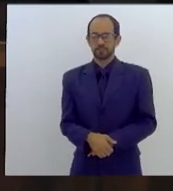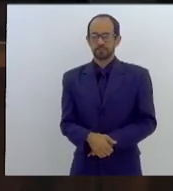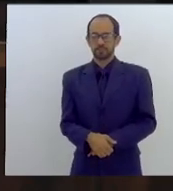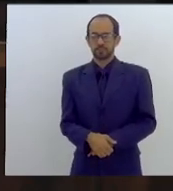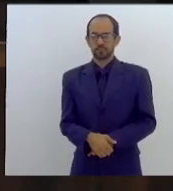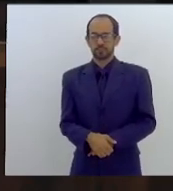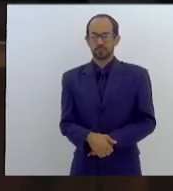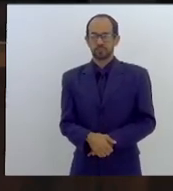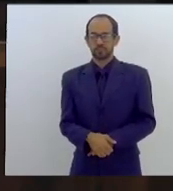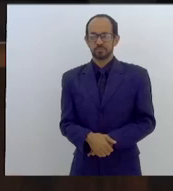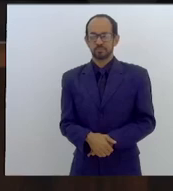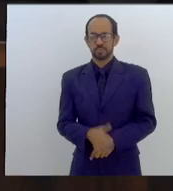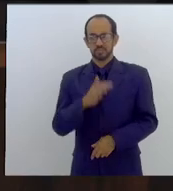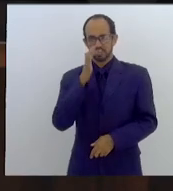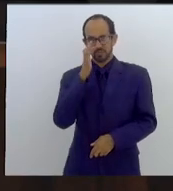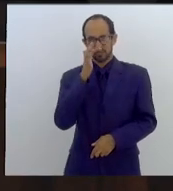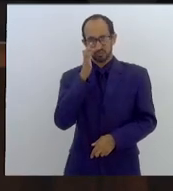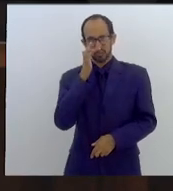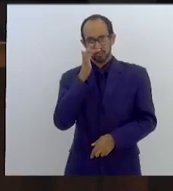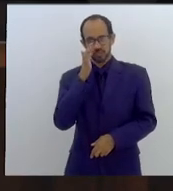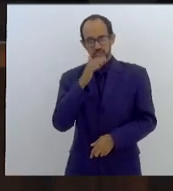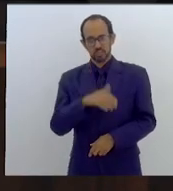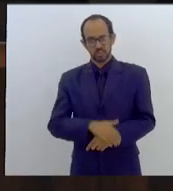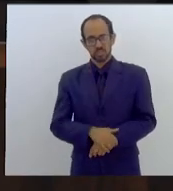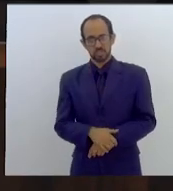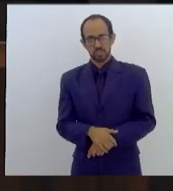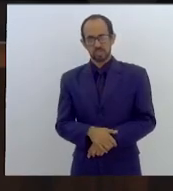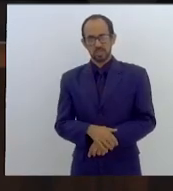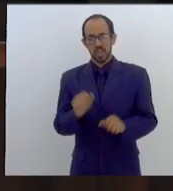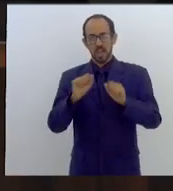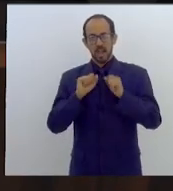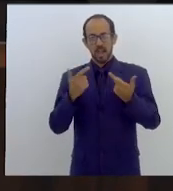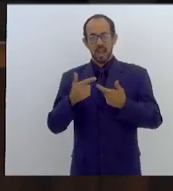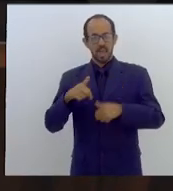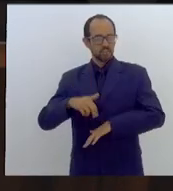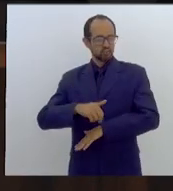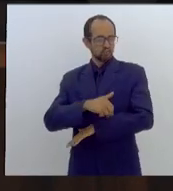fashion. Fashion. Alerj Fashion Week.